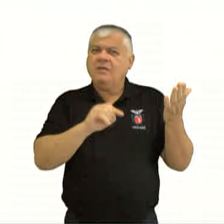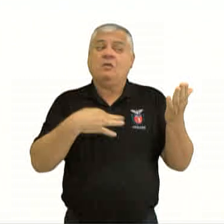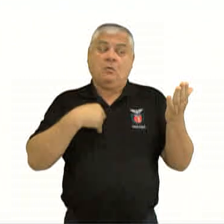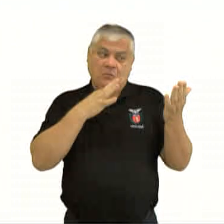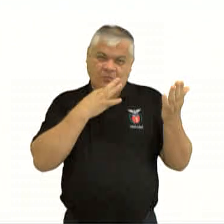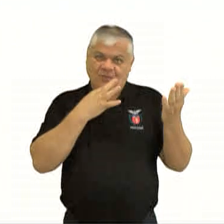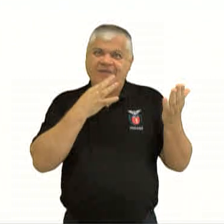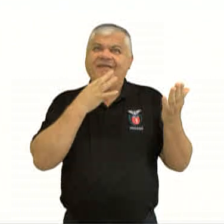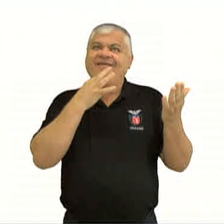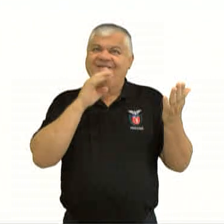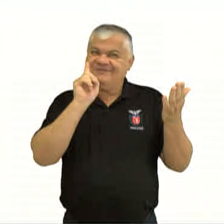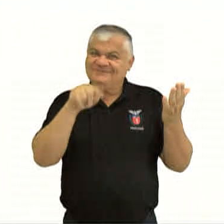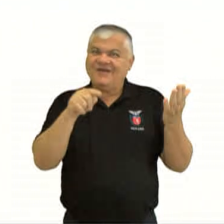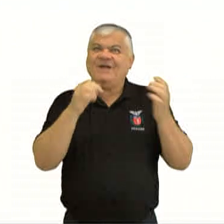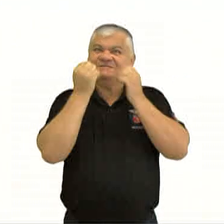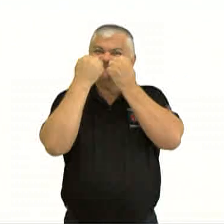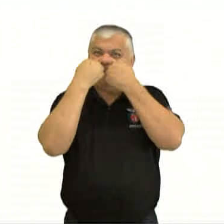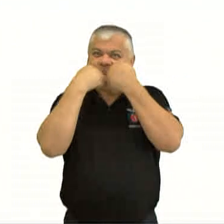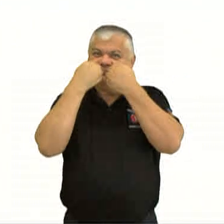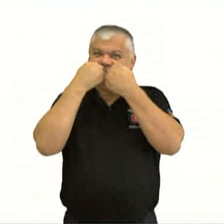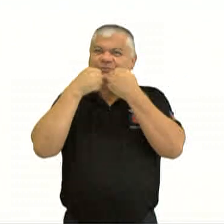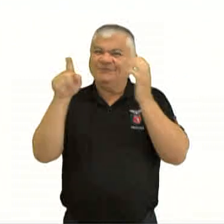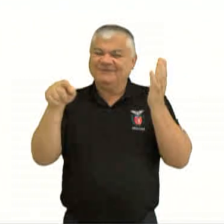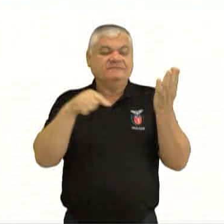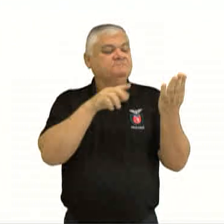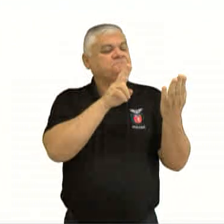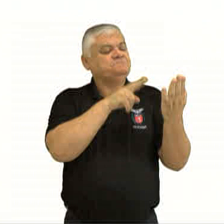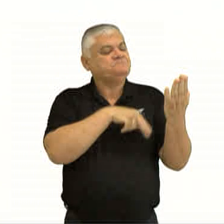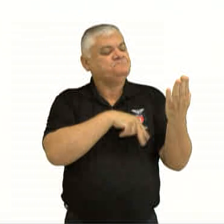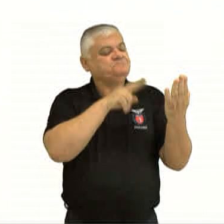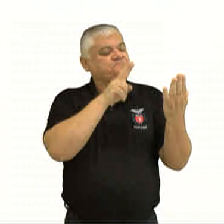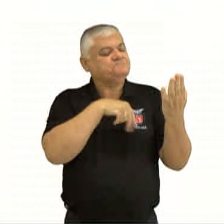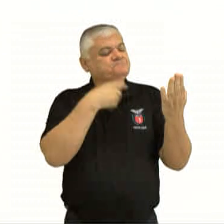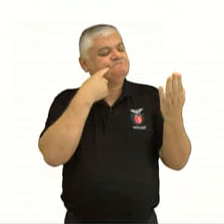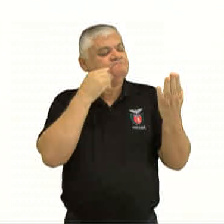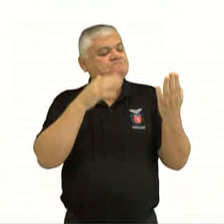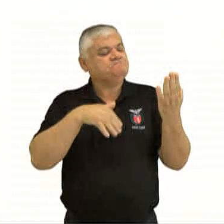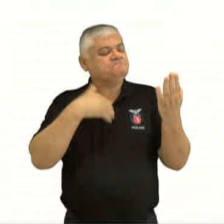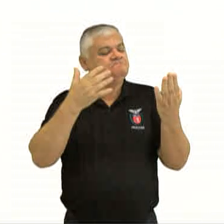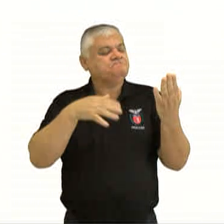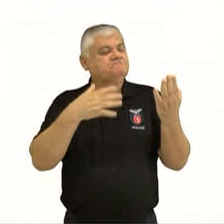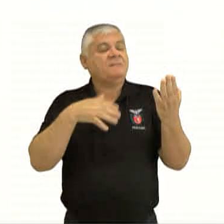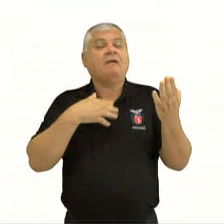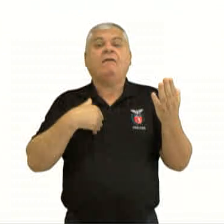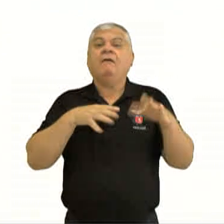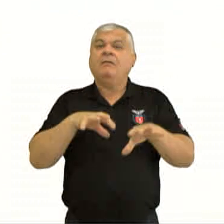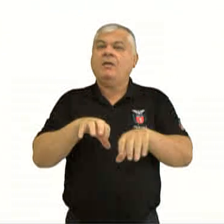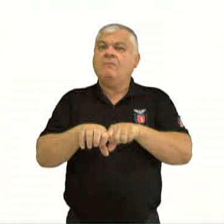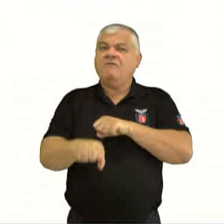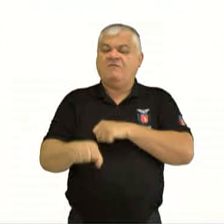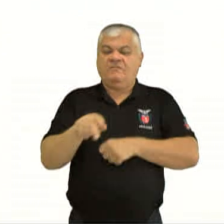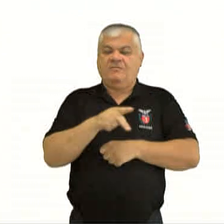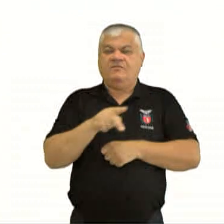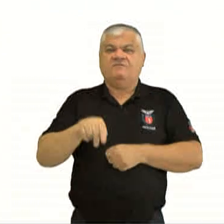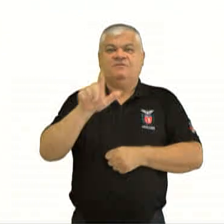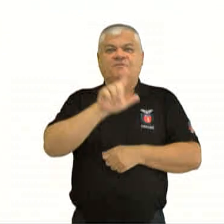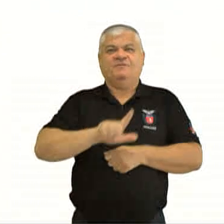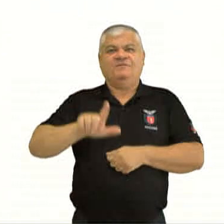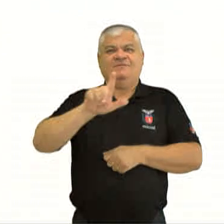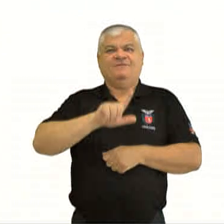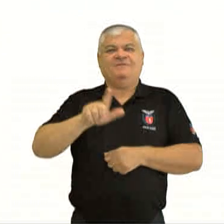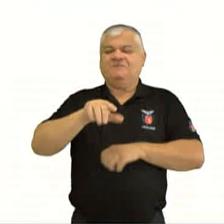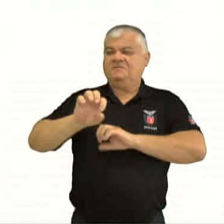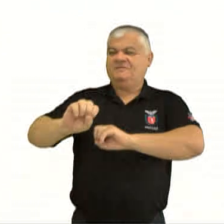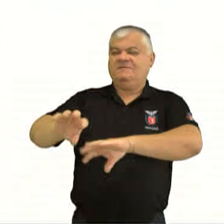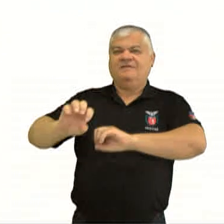escola. Com o tempo, virei uma profissional da leitura, dando aula de literatura em colégios, cursinhos e faculdades. Mas